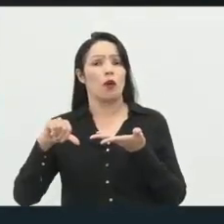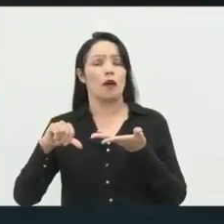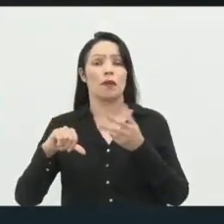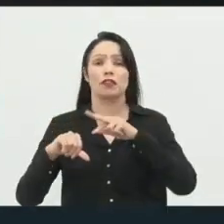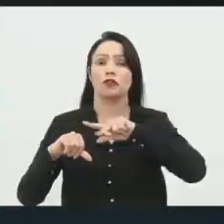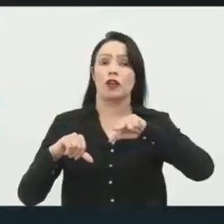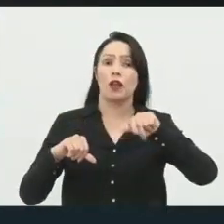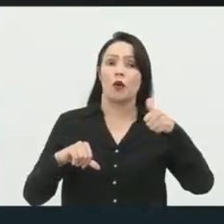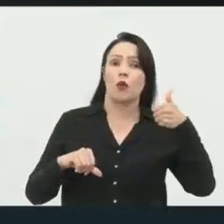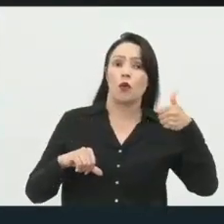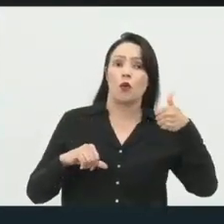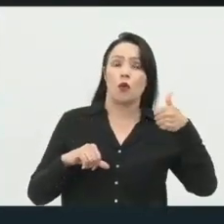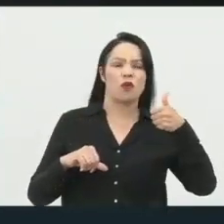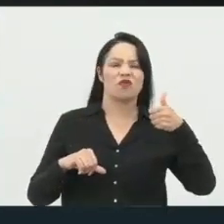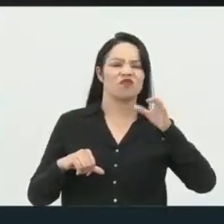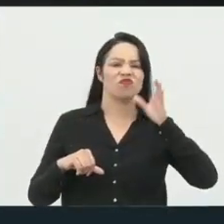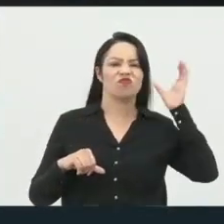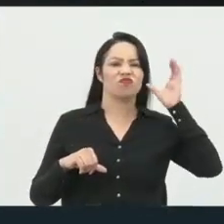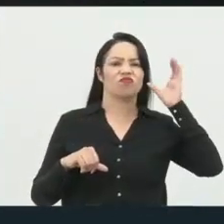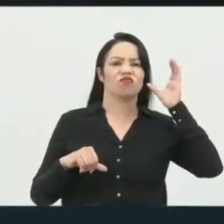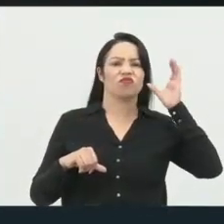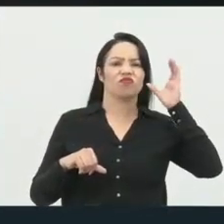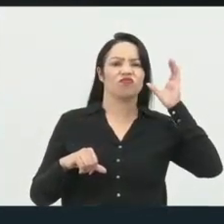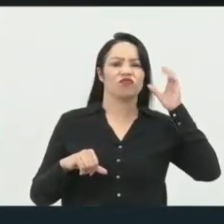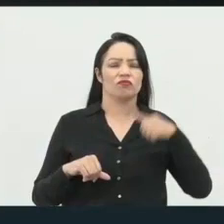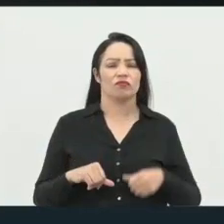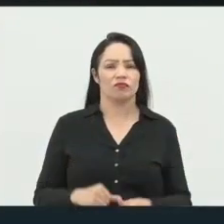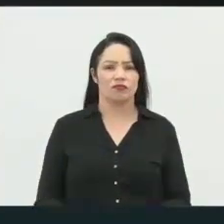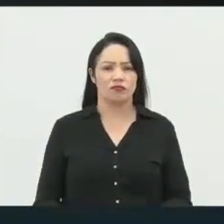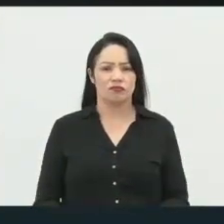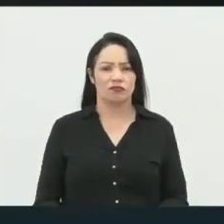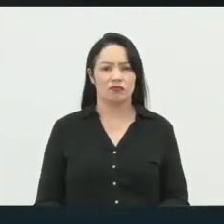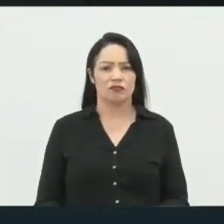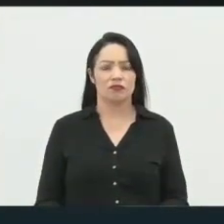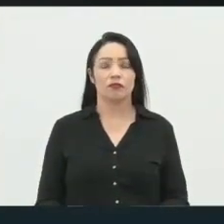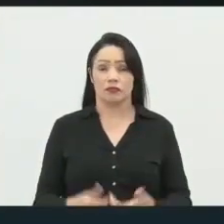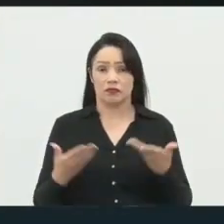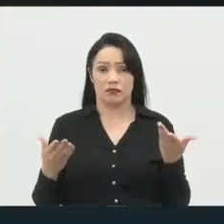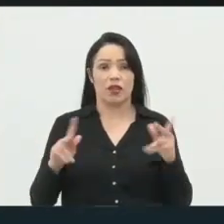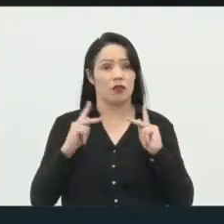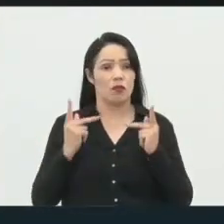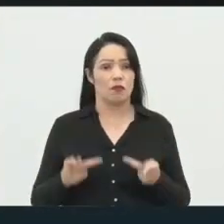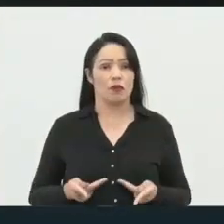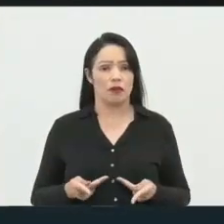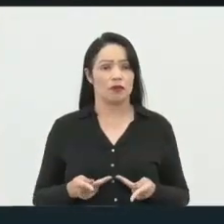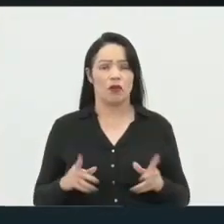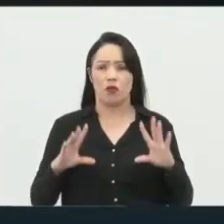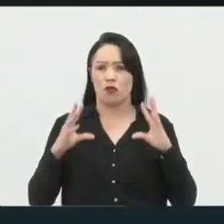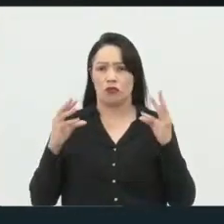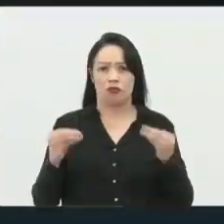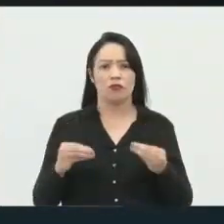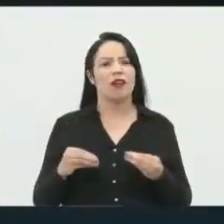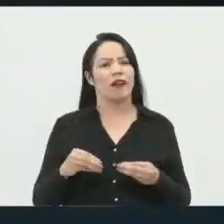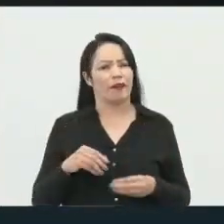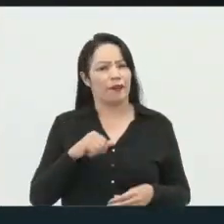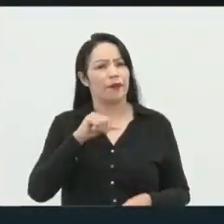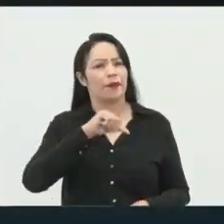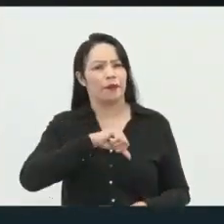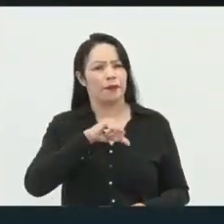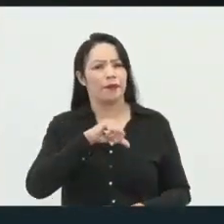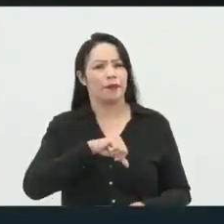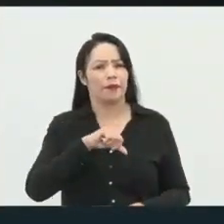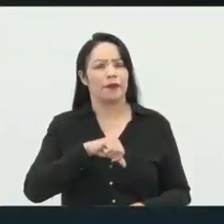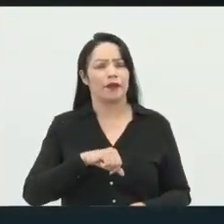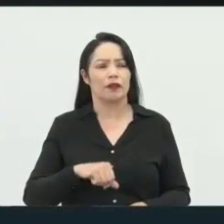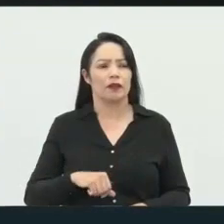acontecem isso é o mal do ser humano isso é o mal do ser humano me falar as